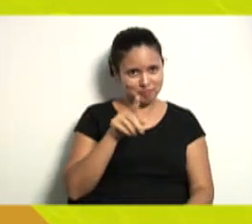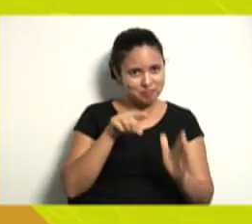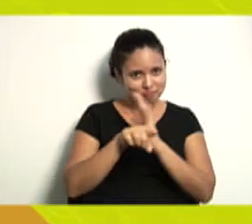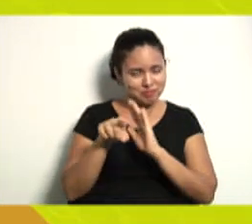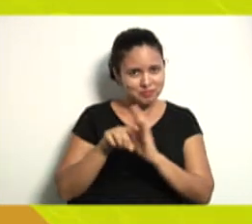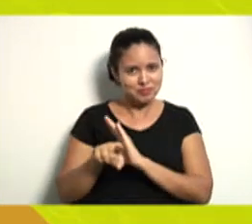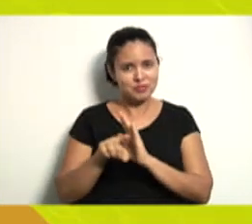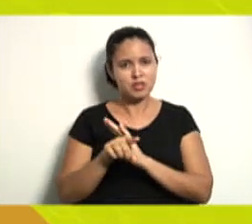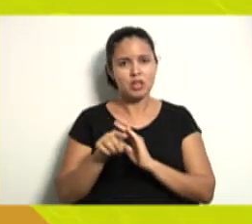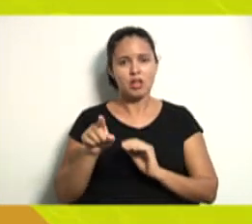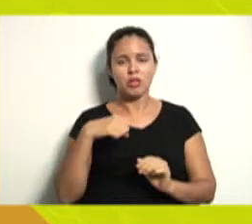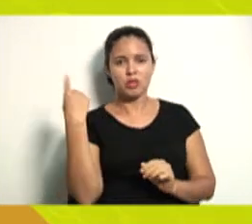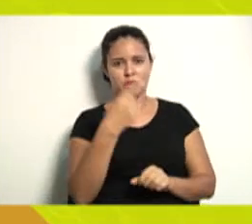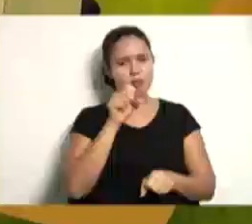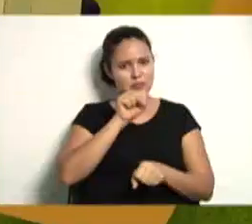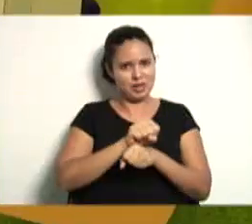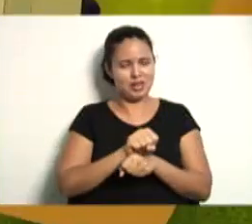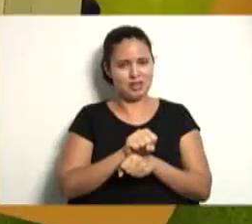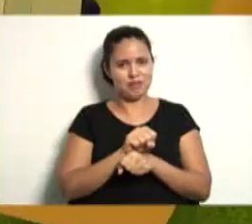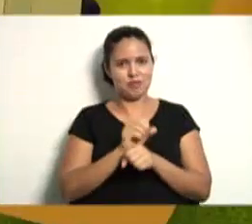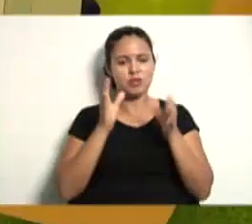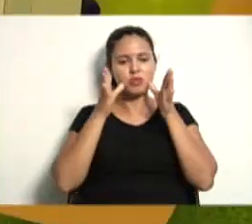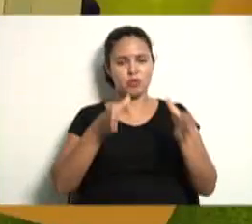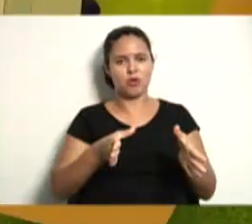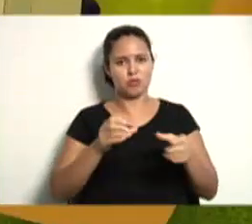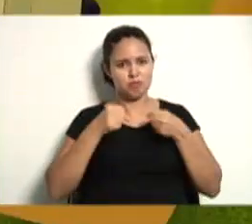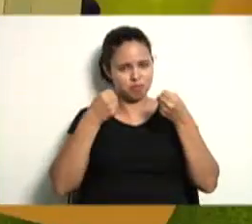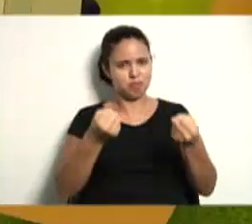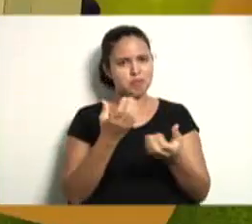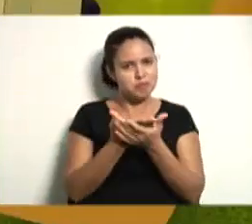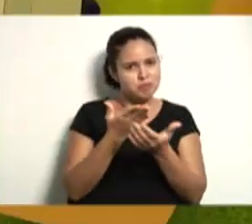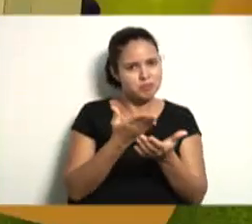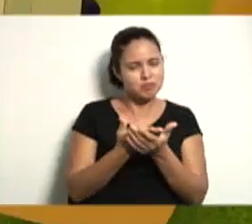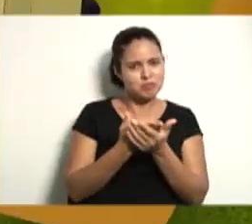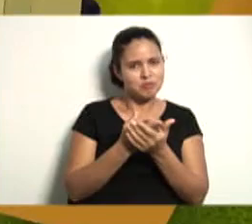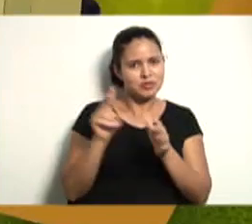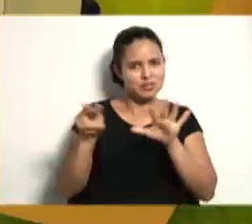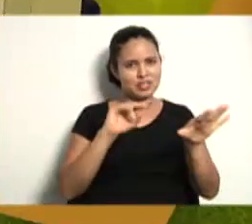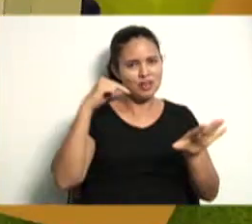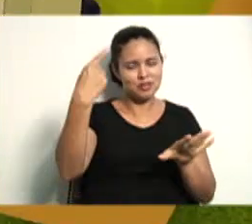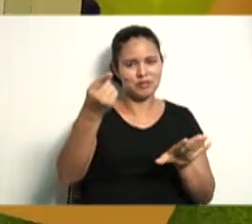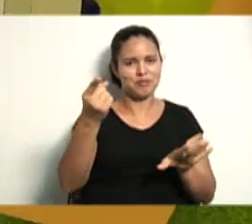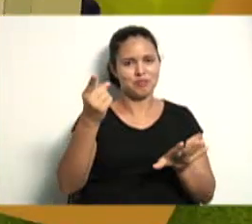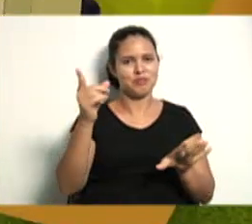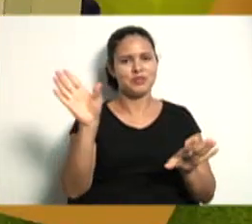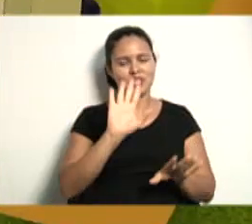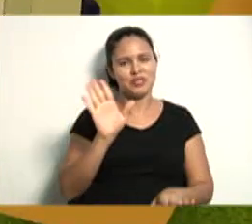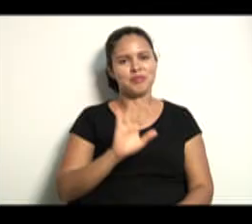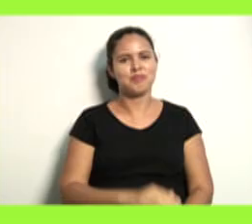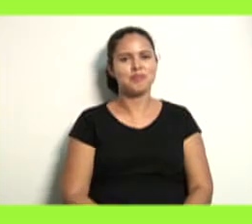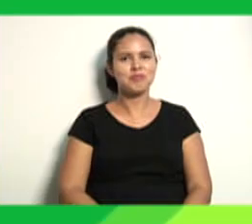Nós vamos ficando por aqui. Foquem nos estudos e até a próxima aula. Tchau!